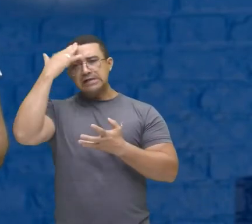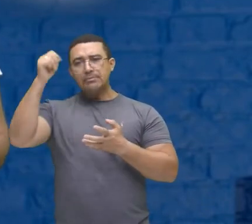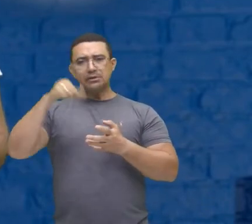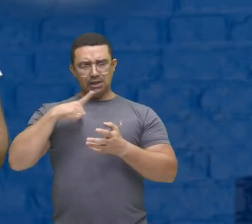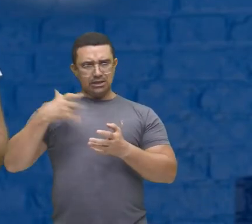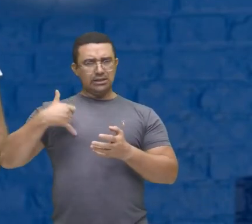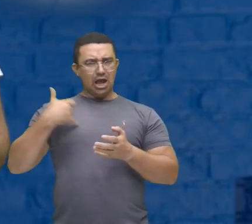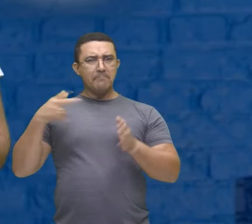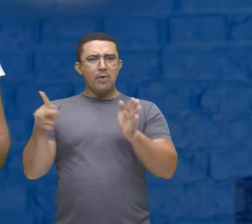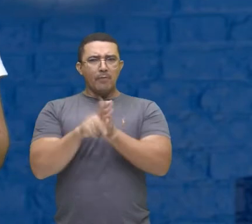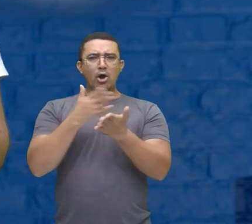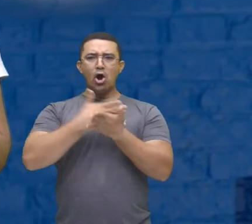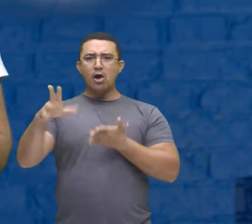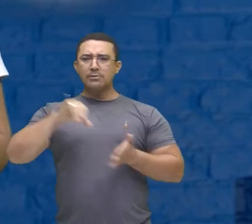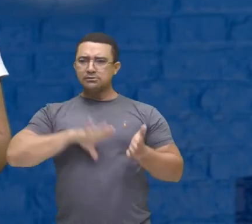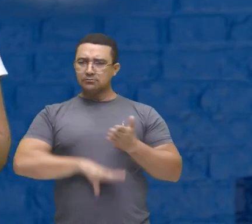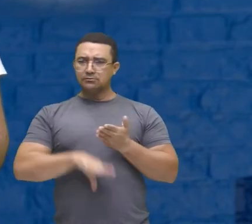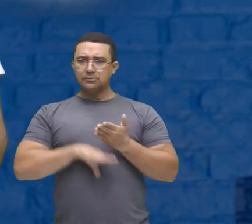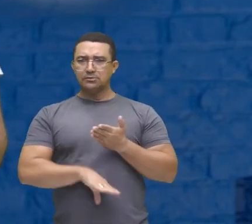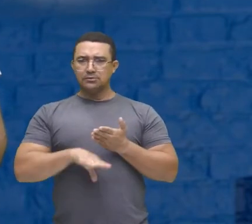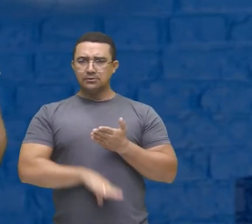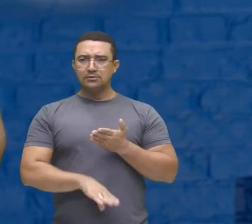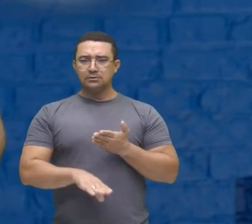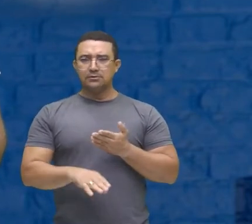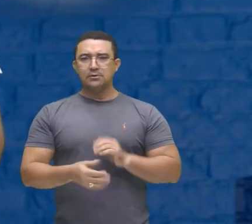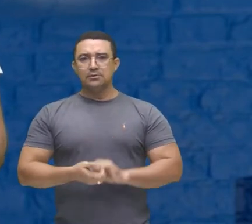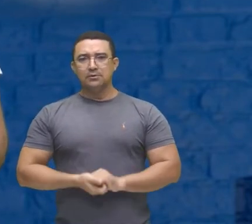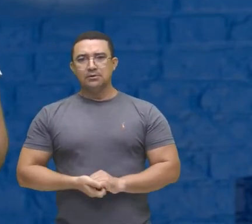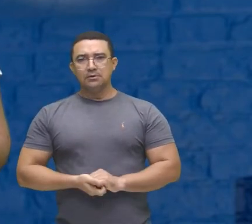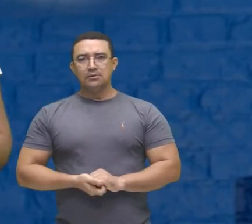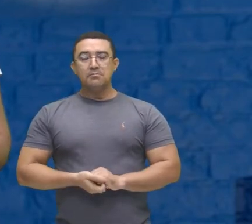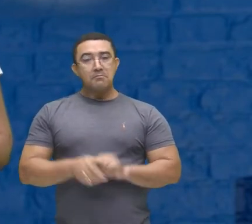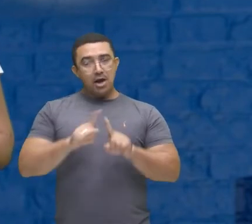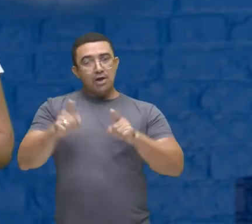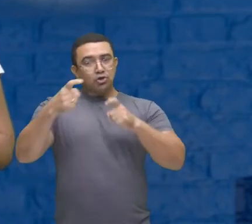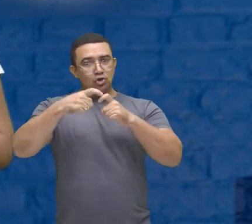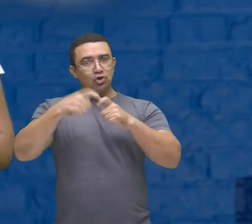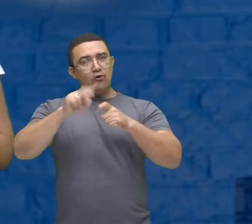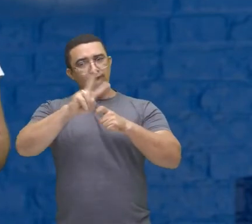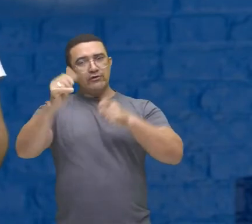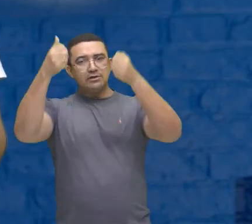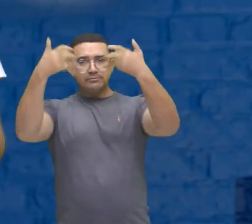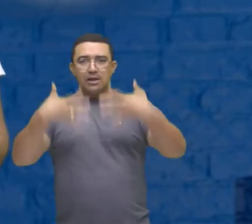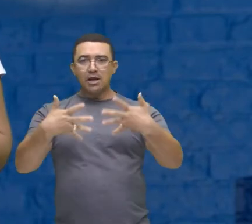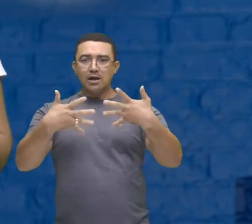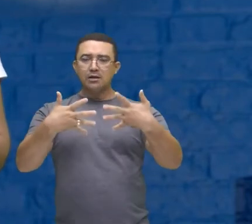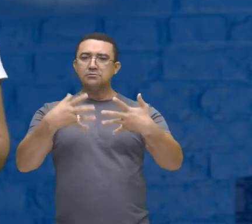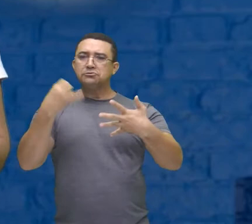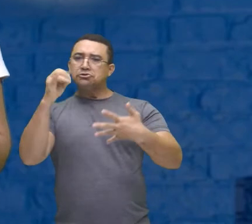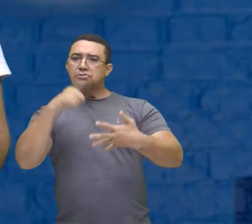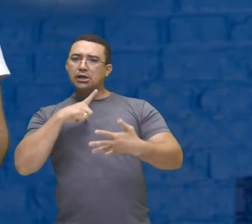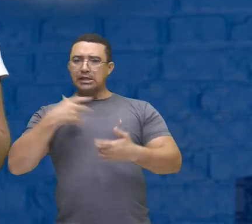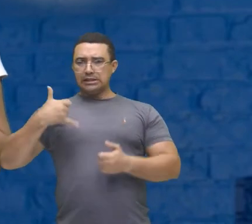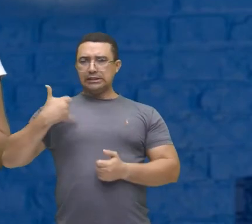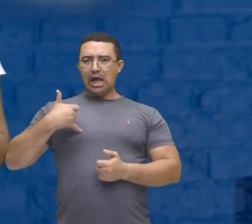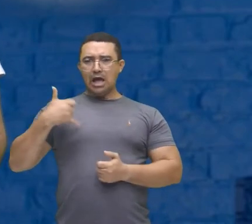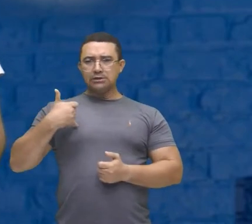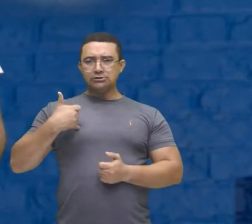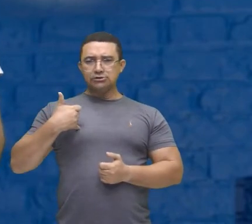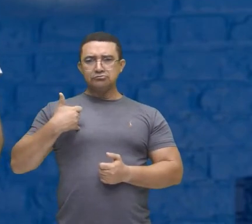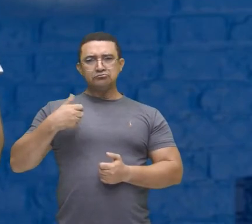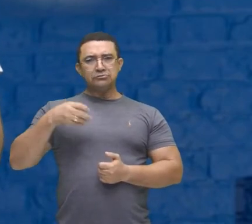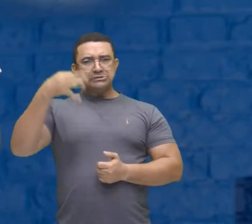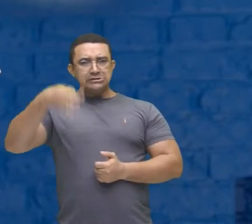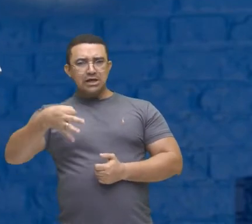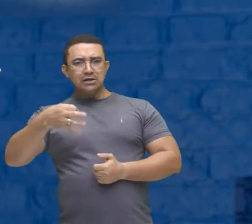idade certa, uma idade que as meninas menstruam, mas eu acredito que o doutor Neto vai já explicar se existe uma idade ou não. Qual é a